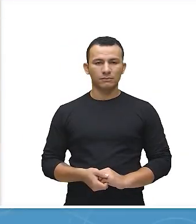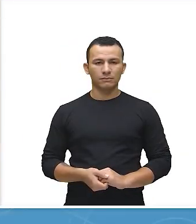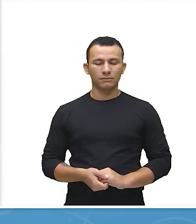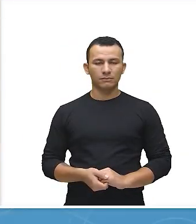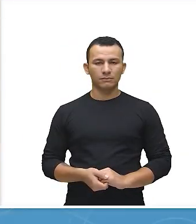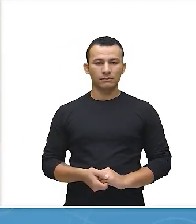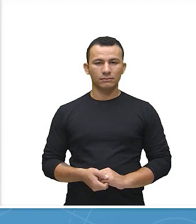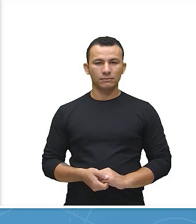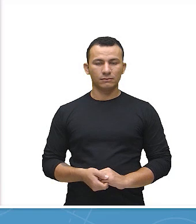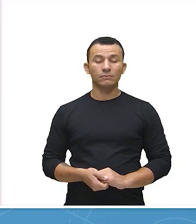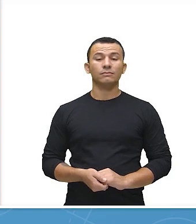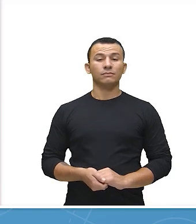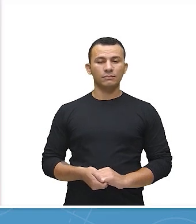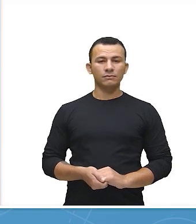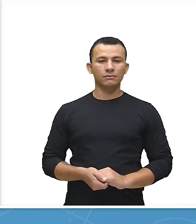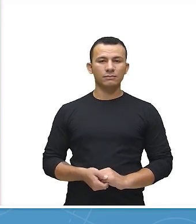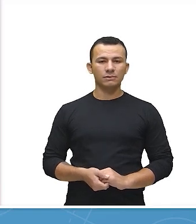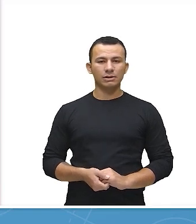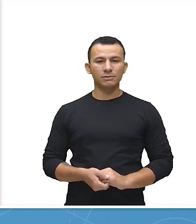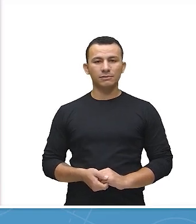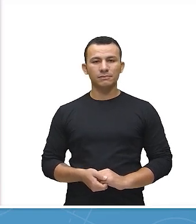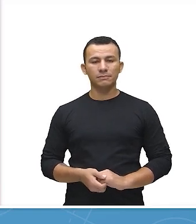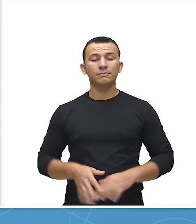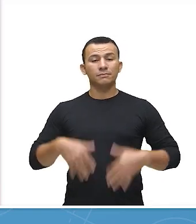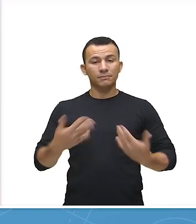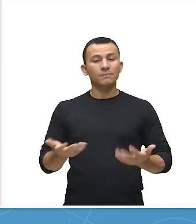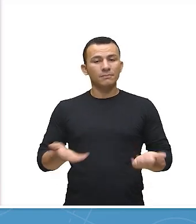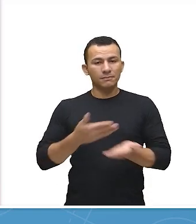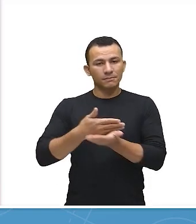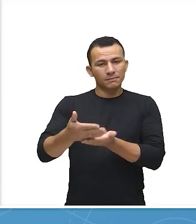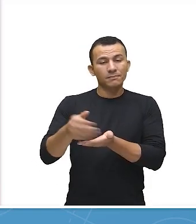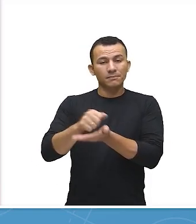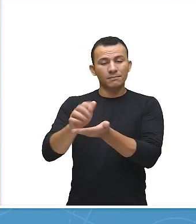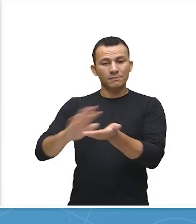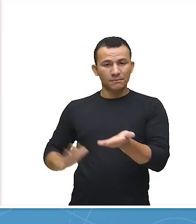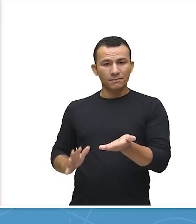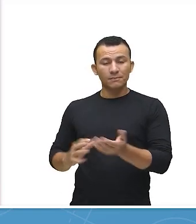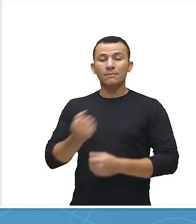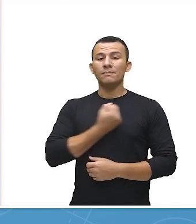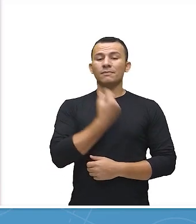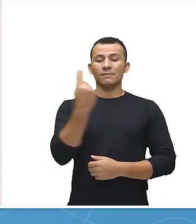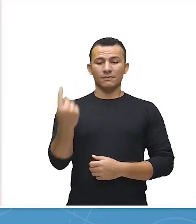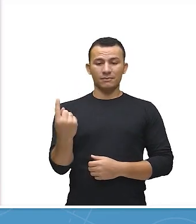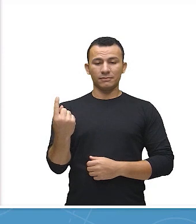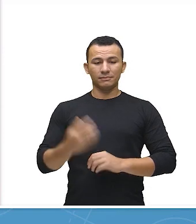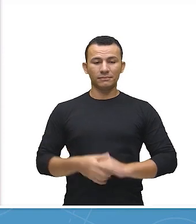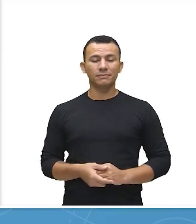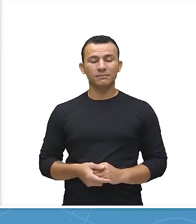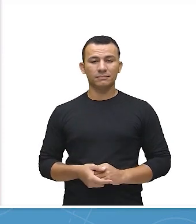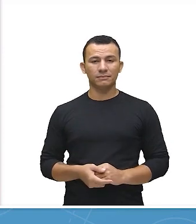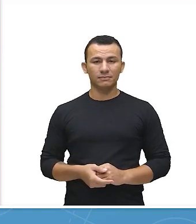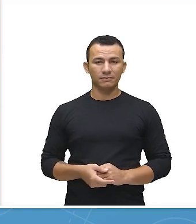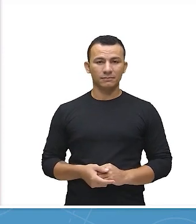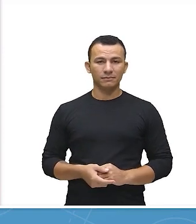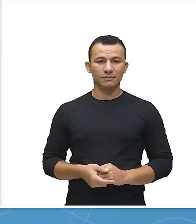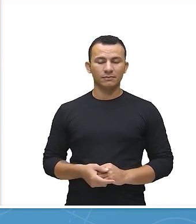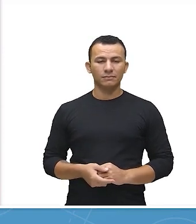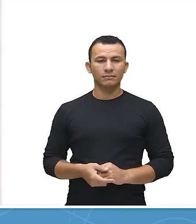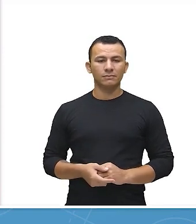Muito bem. Então, nós temos a correção do exercício, vamos para a questão número 1. Na